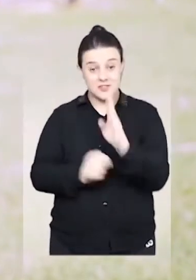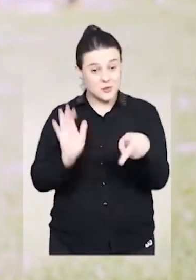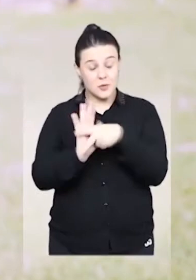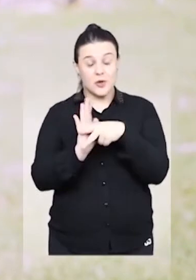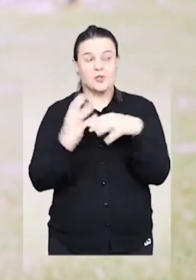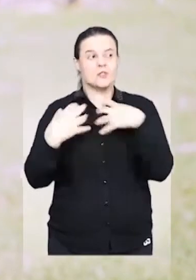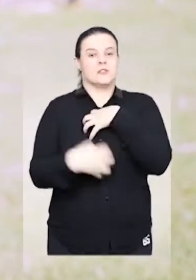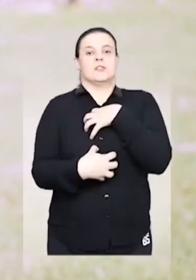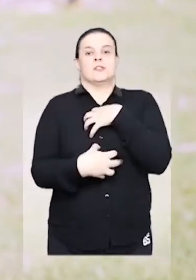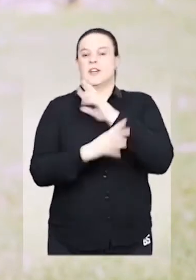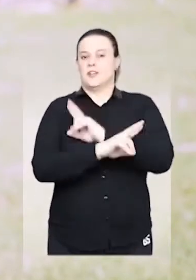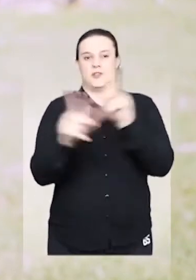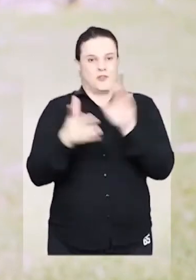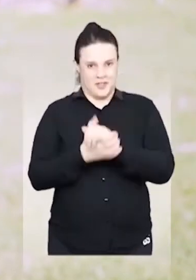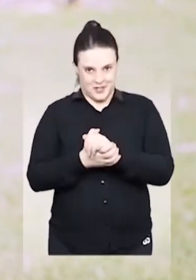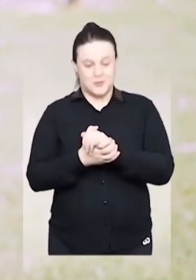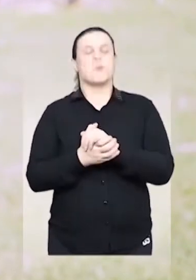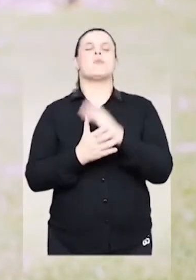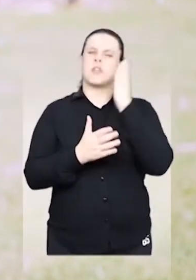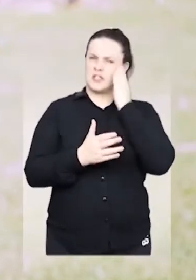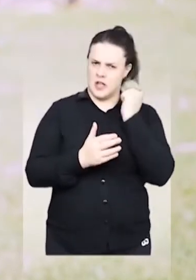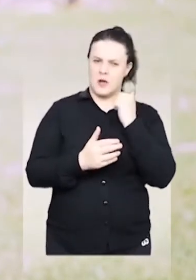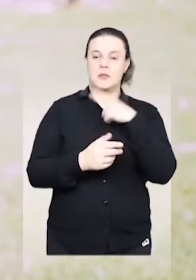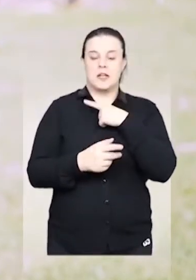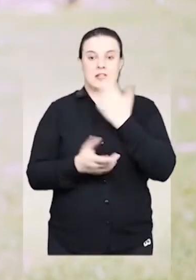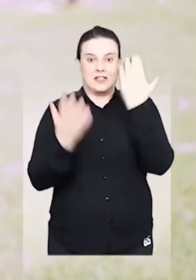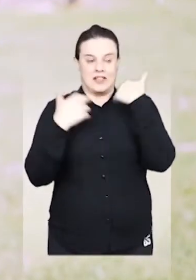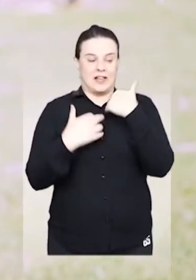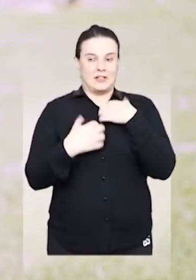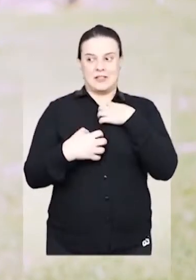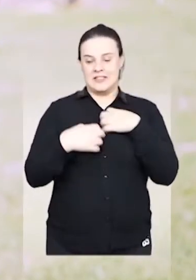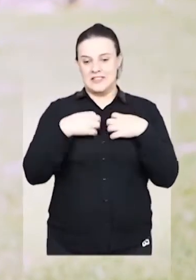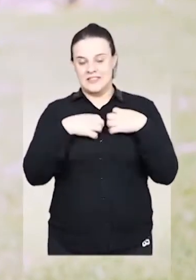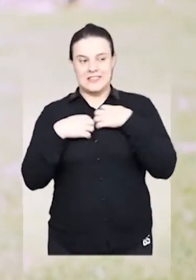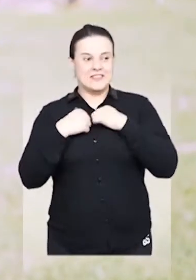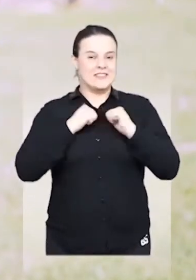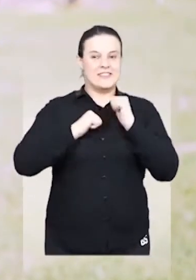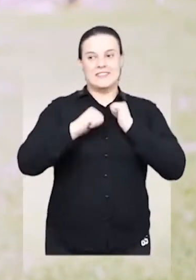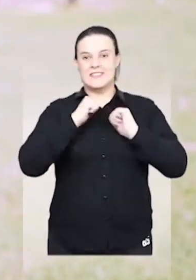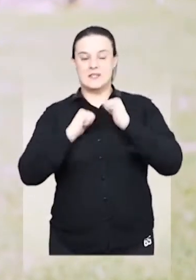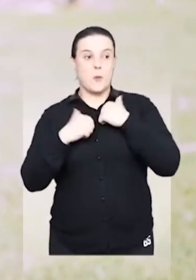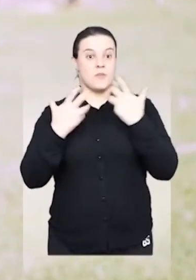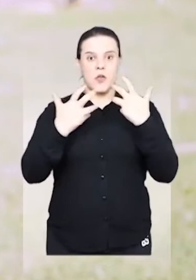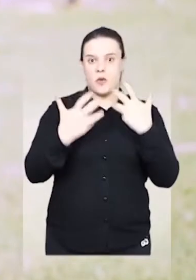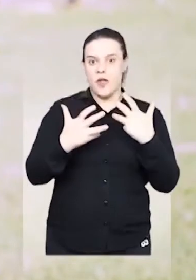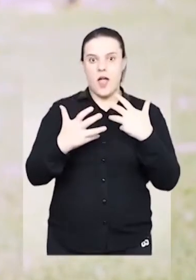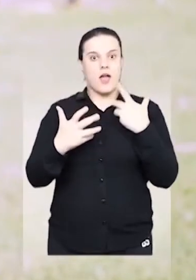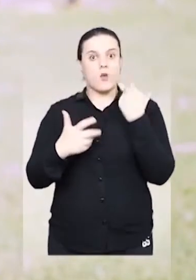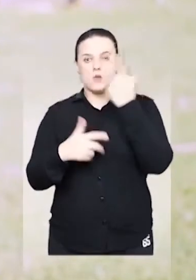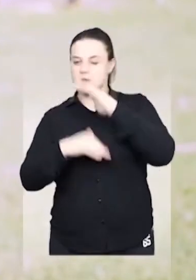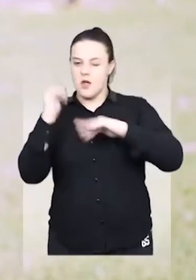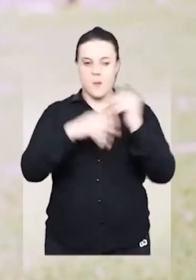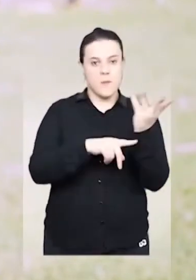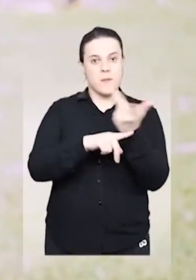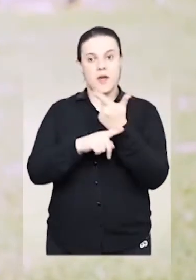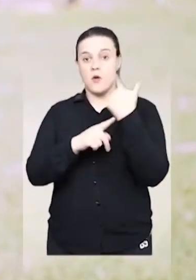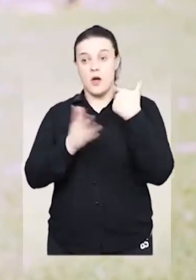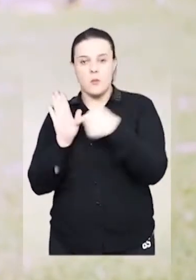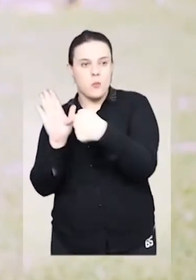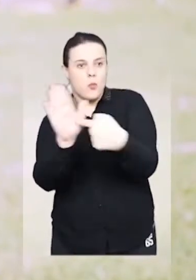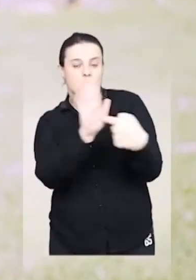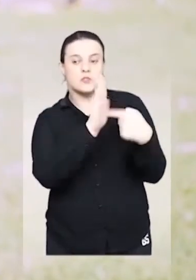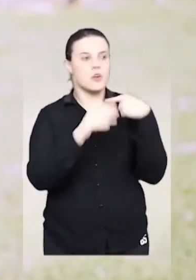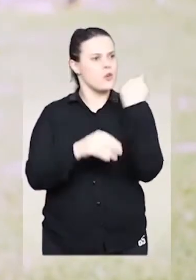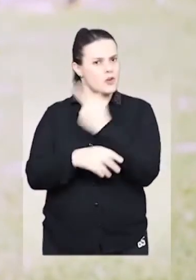É um peso muito diferente. Claro que dá aquele frio de, poxa, eu quero fazer bonito, eu quero mostrar para o Brasil